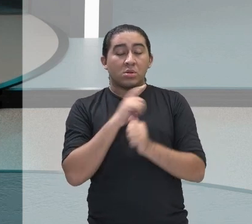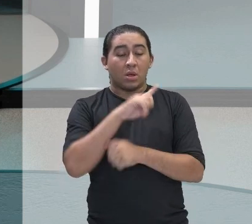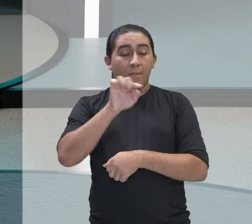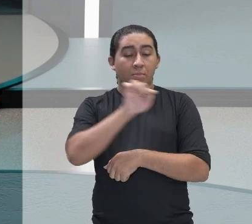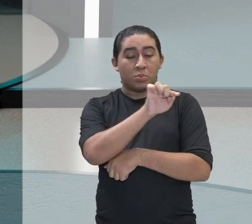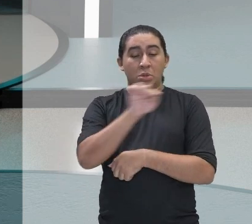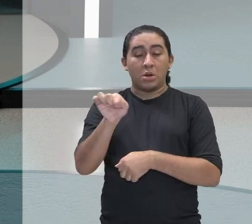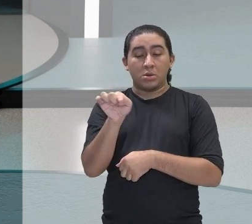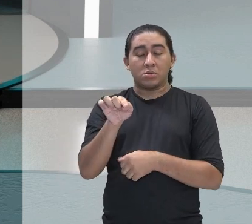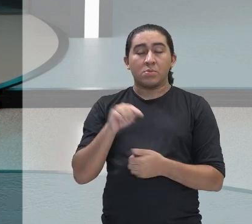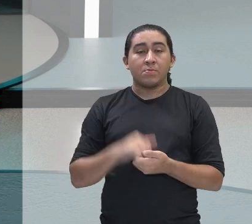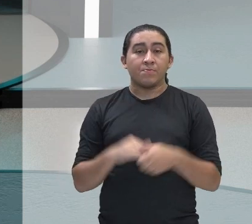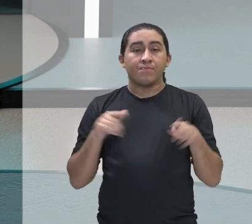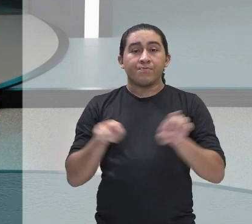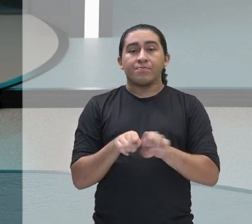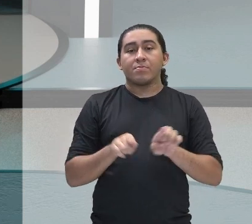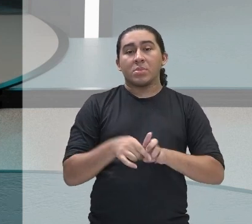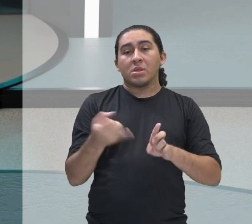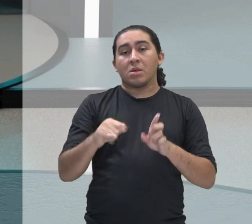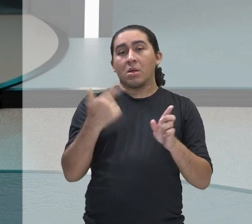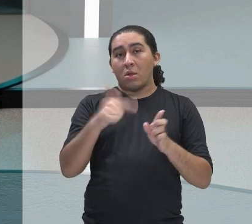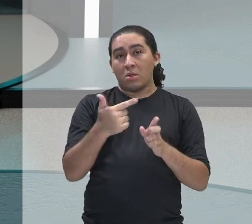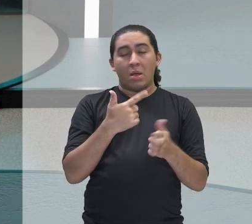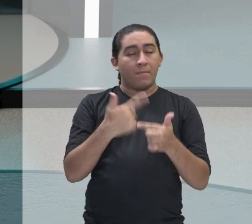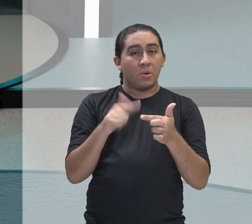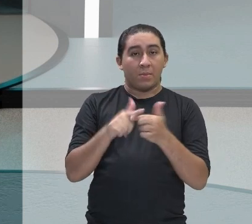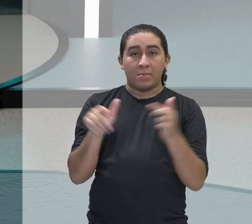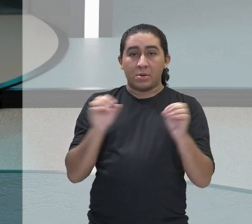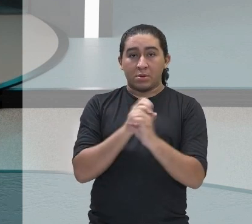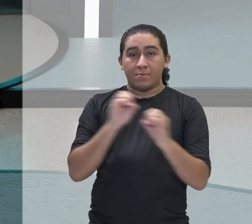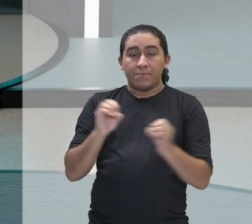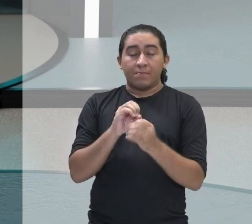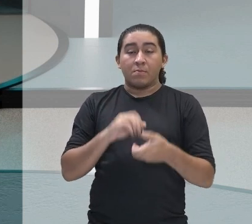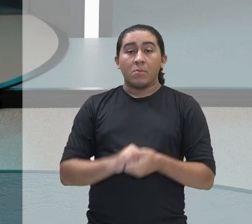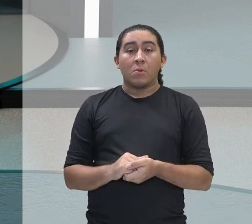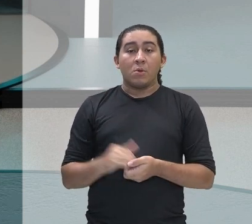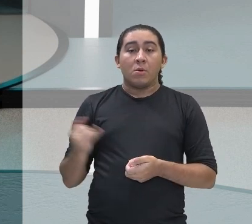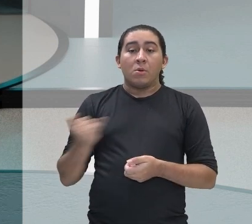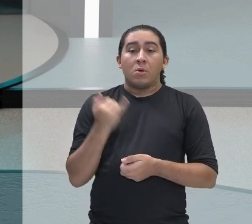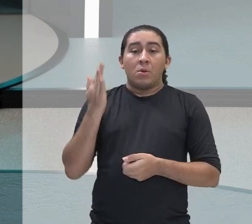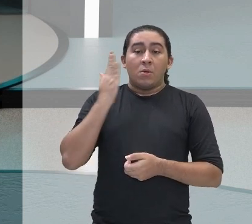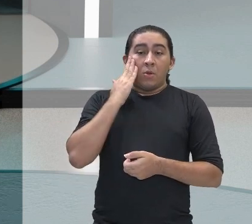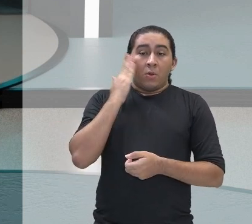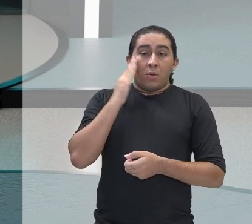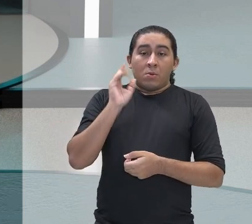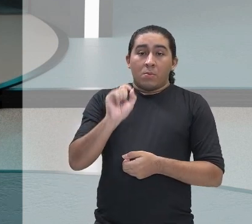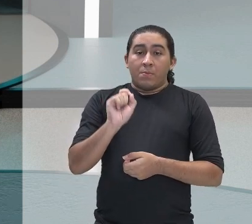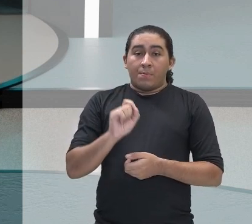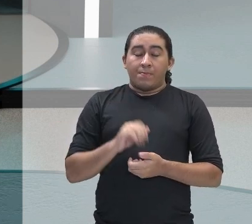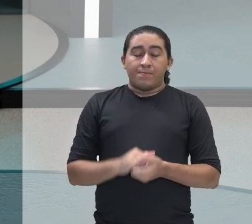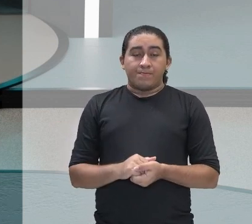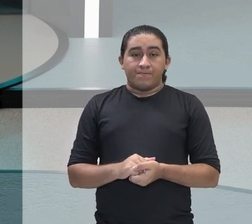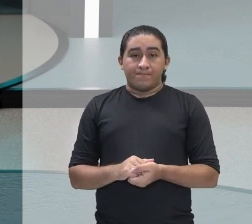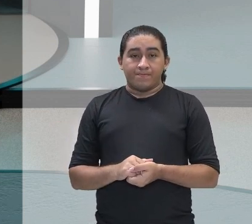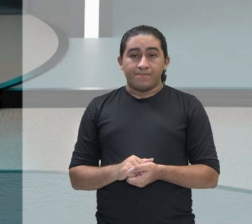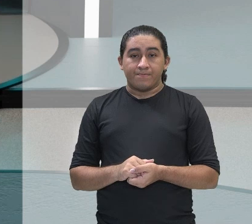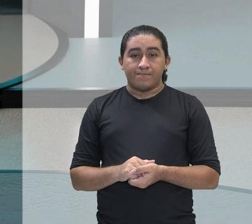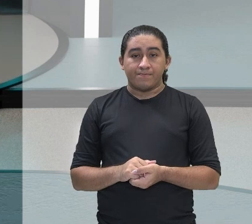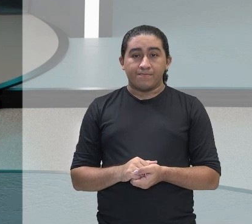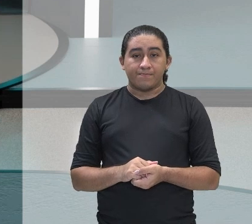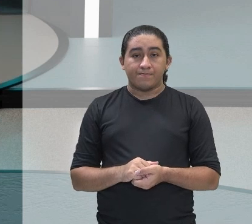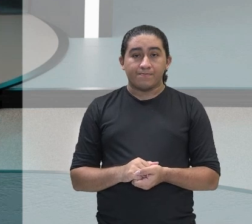né? Ou sem. Mas o que é importante saber é que a composição por